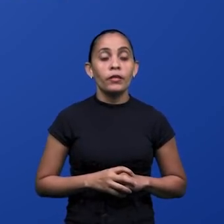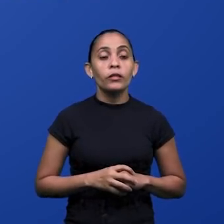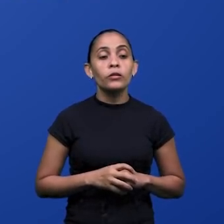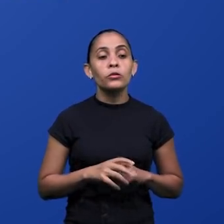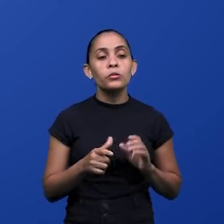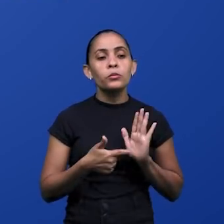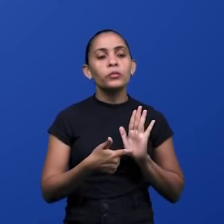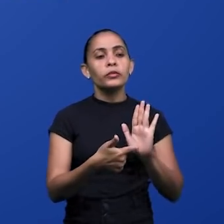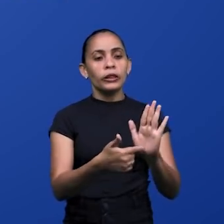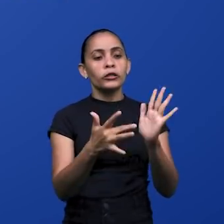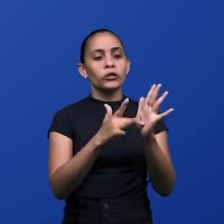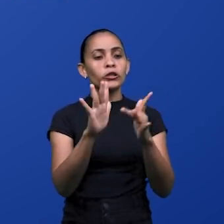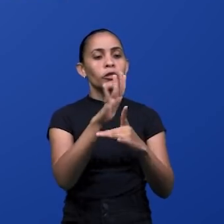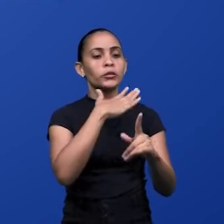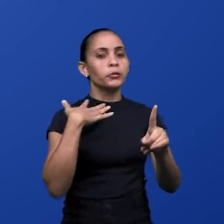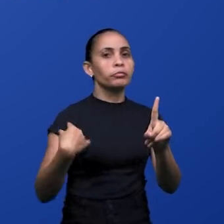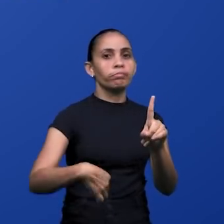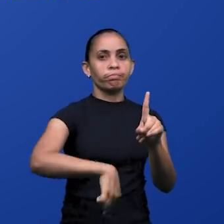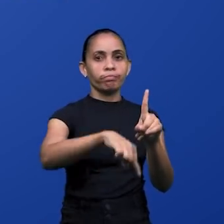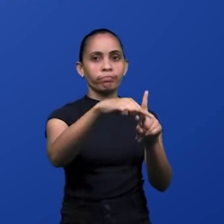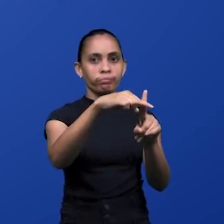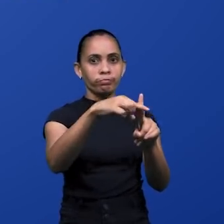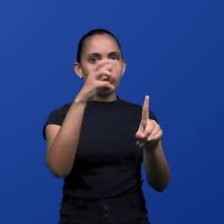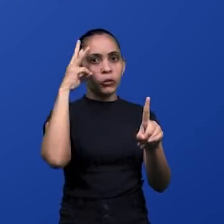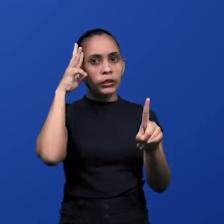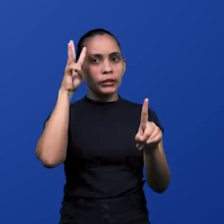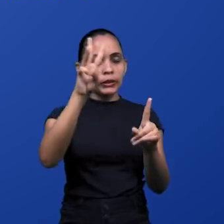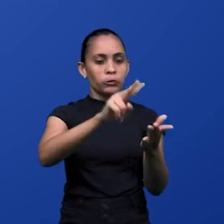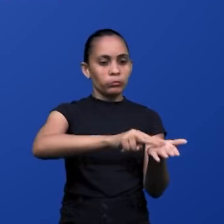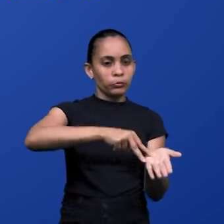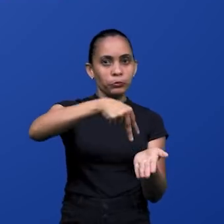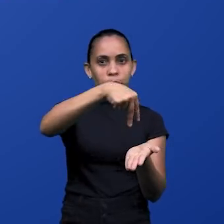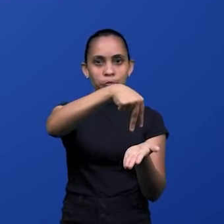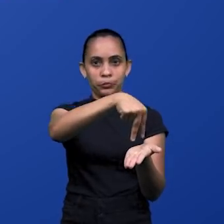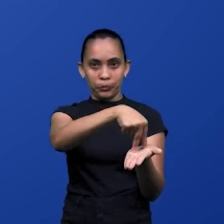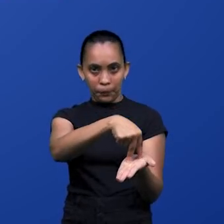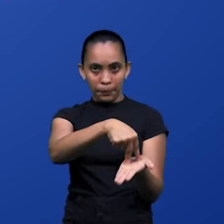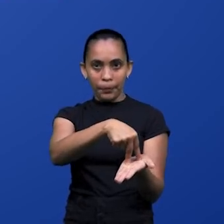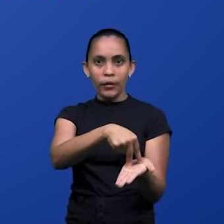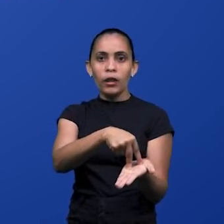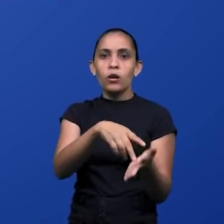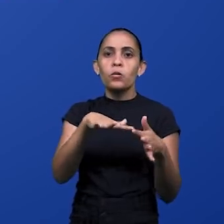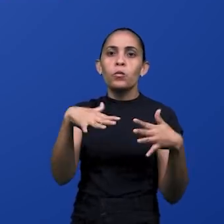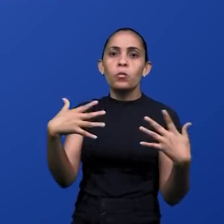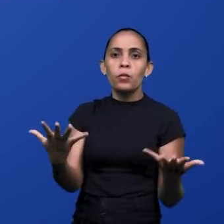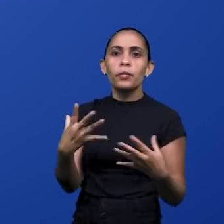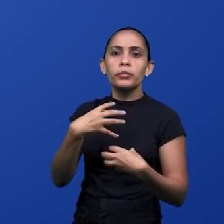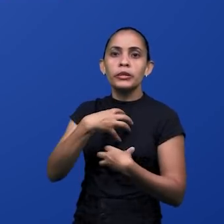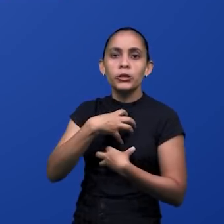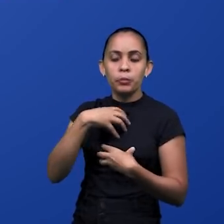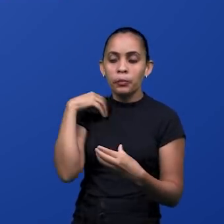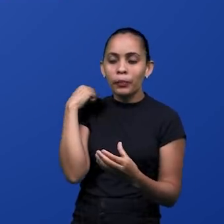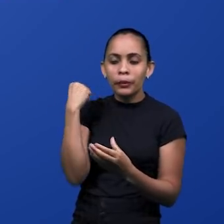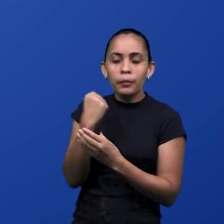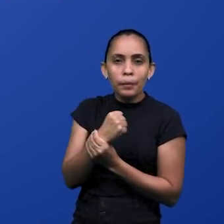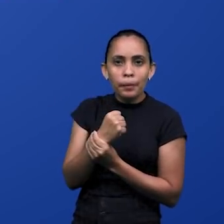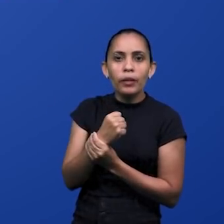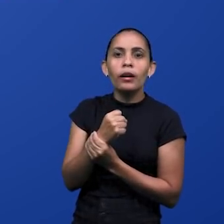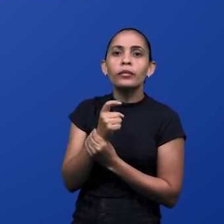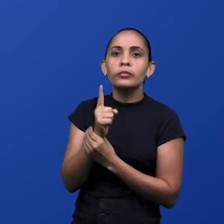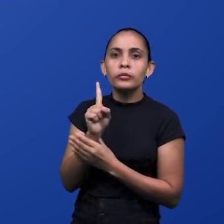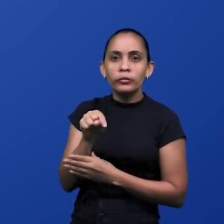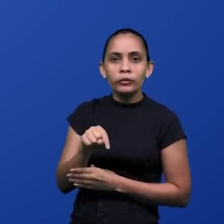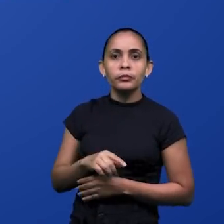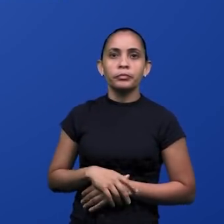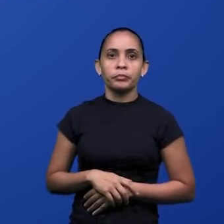foi de apontar a morte e a ressurreição de Jesus no terceiro dia. E o sentimento que Abraão